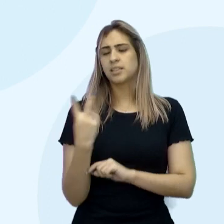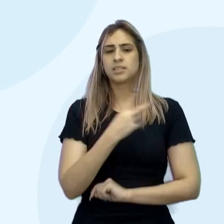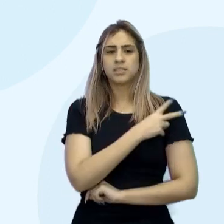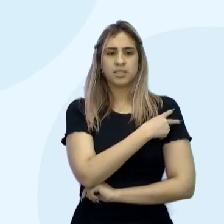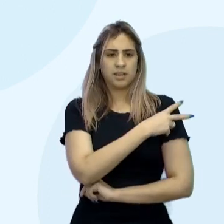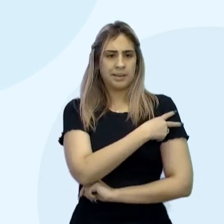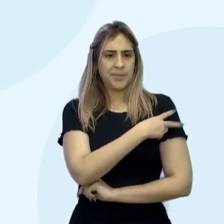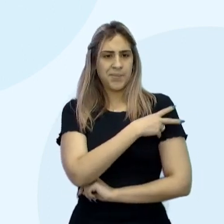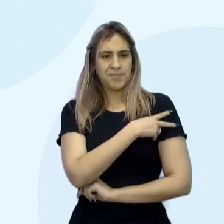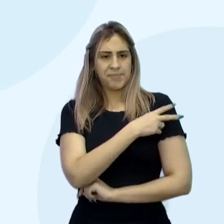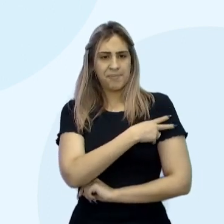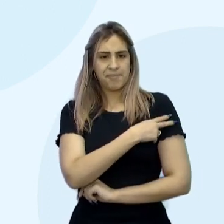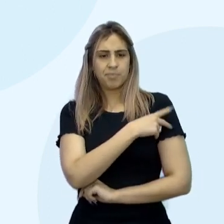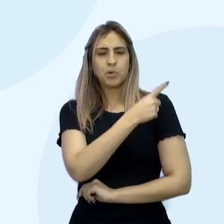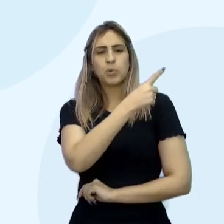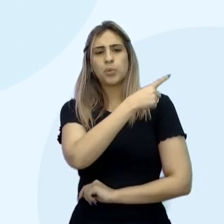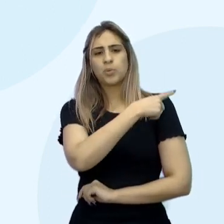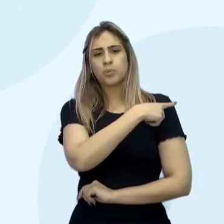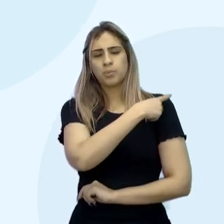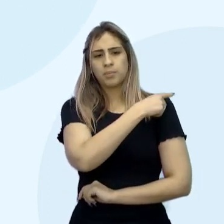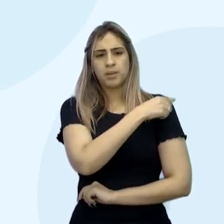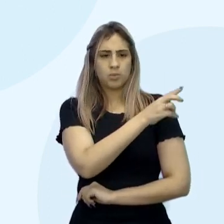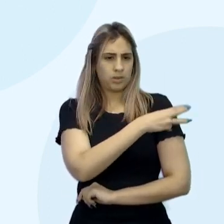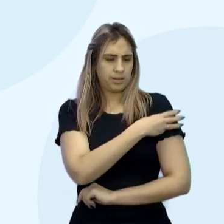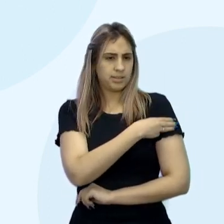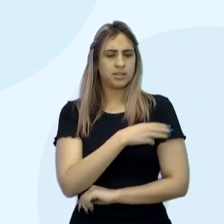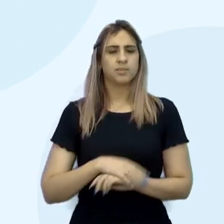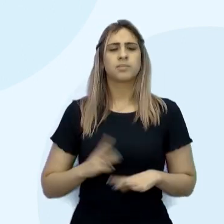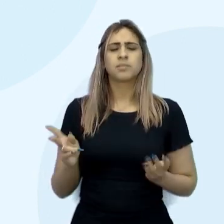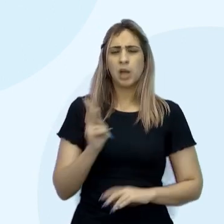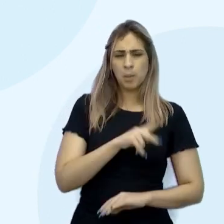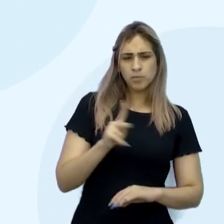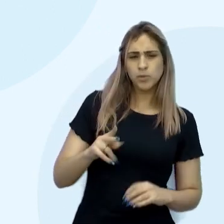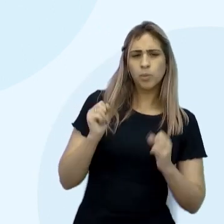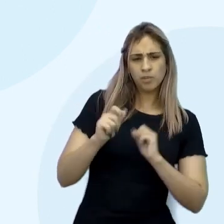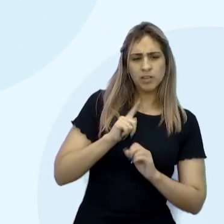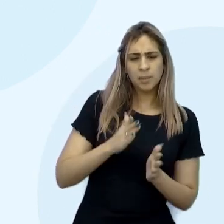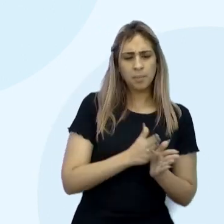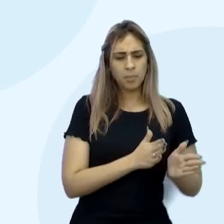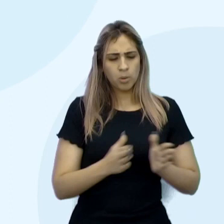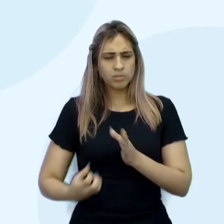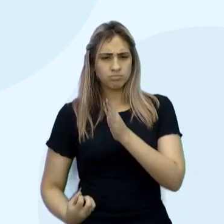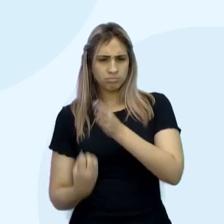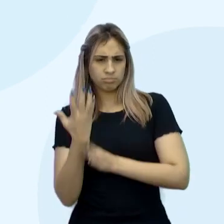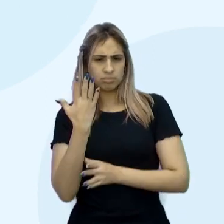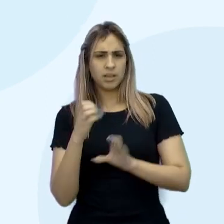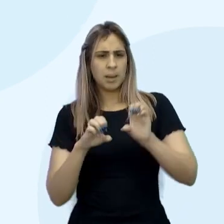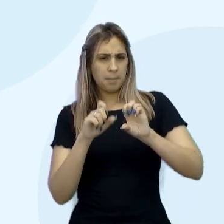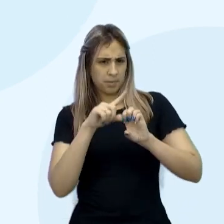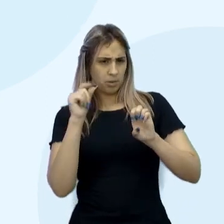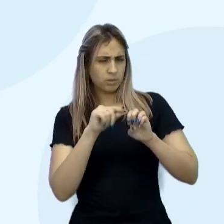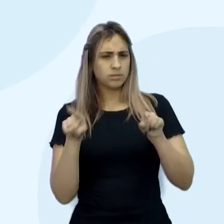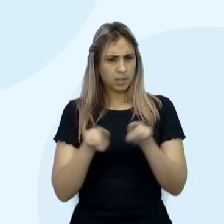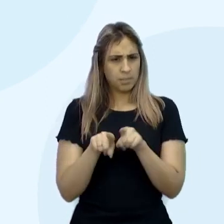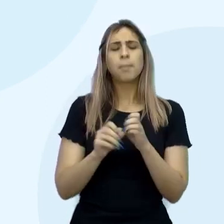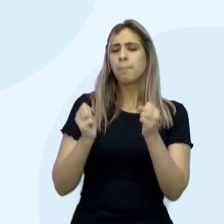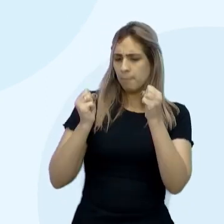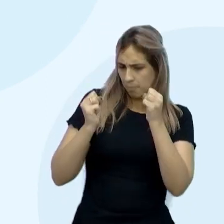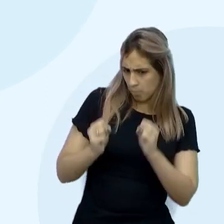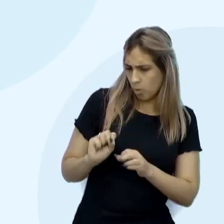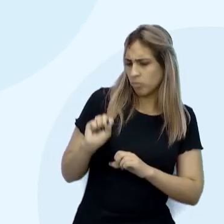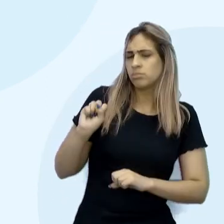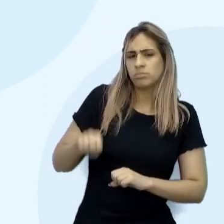do novo ensino médio. Professor, pode ter processos criativos e empreendedorismo também? Pode, não tem problema